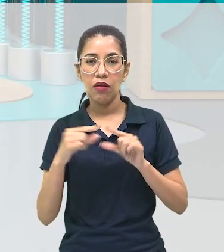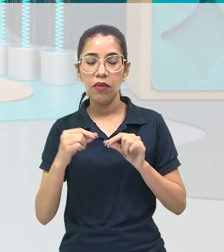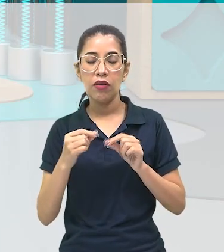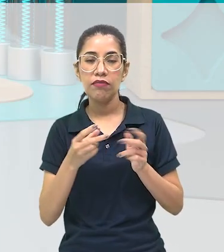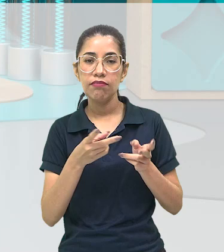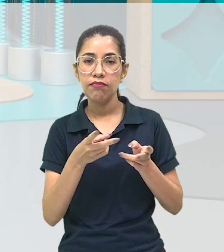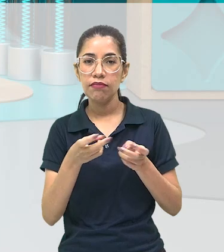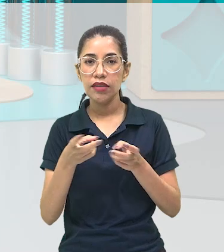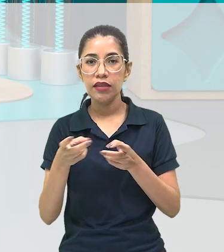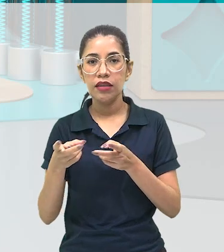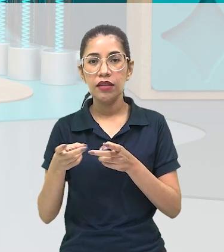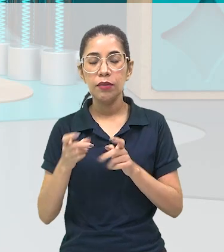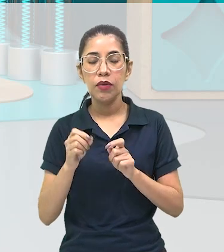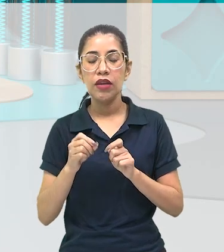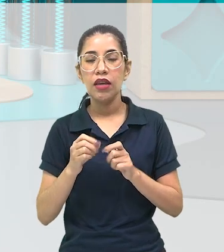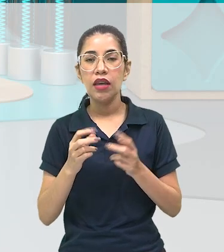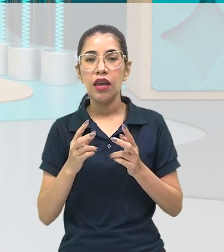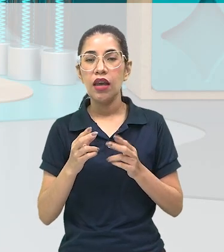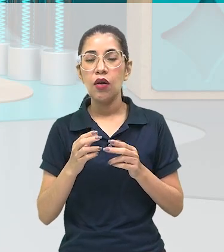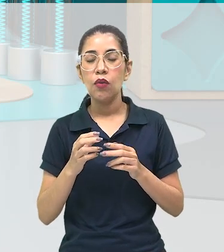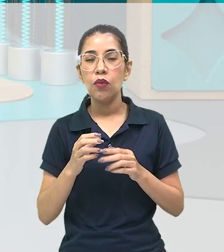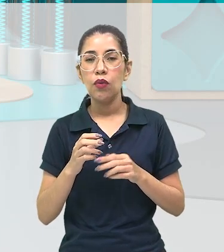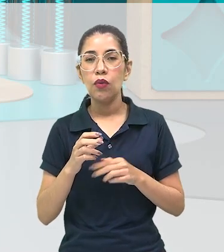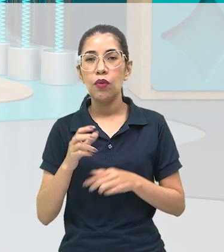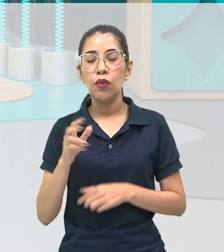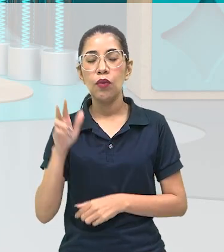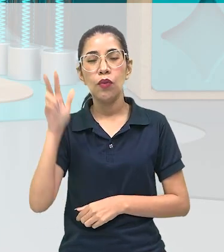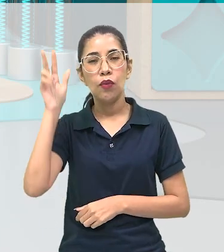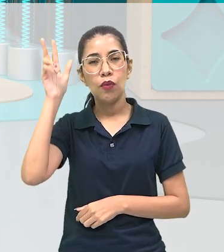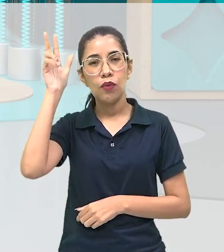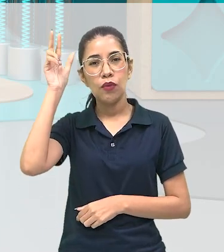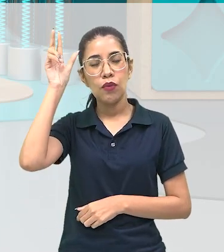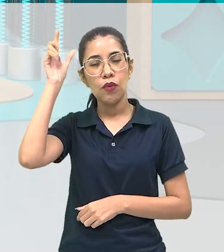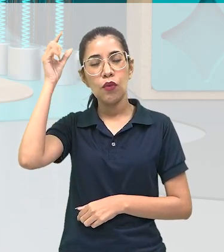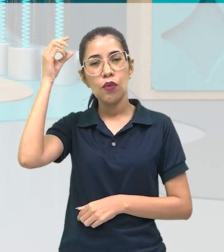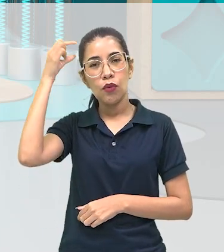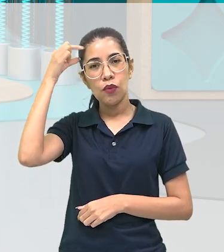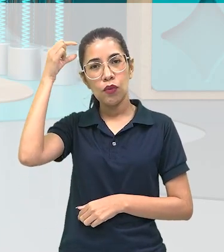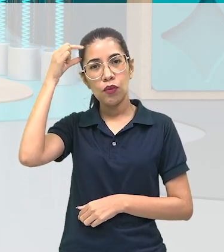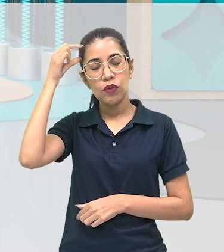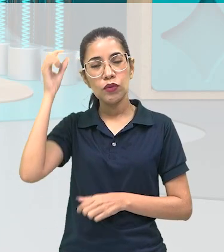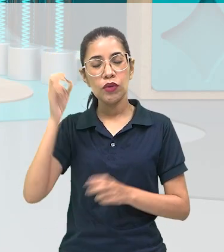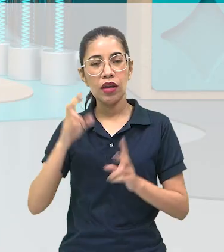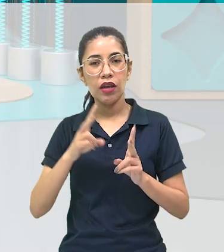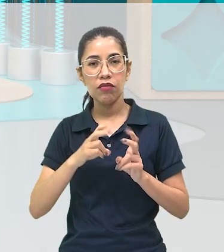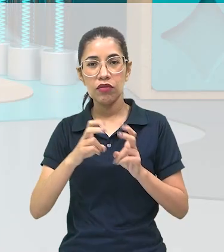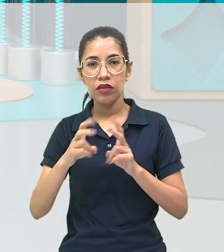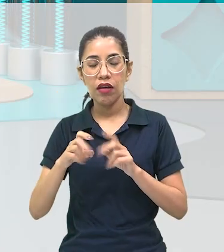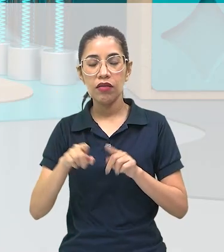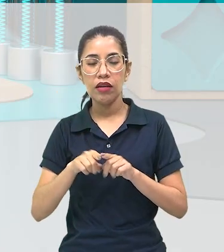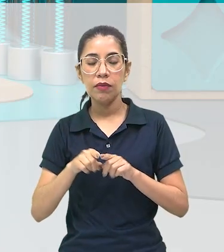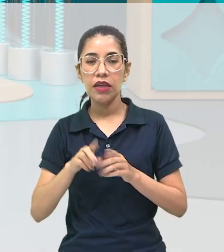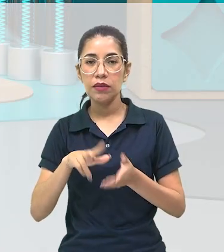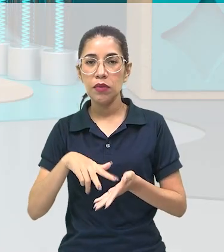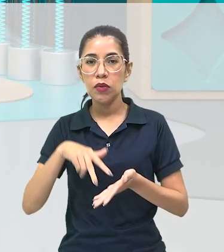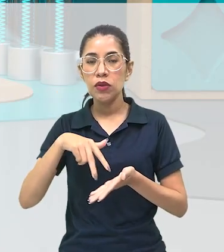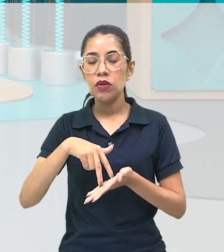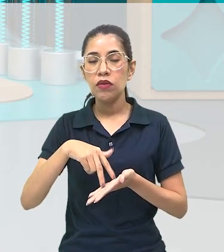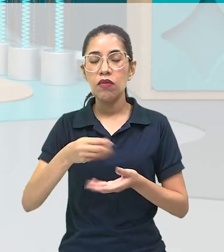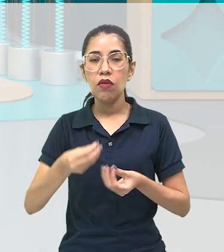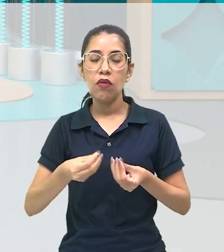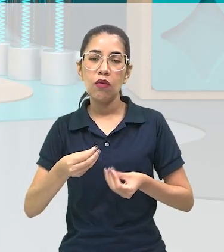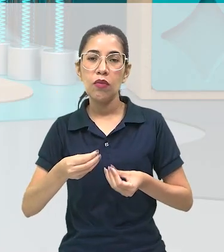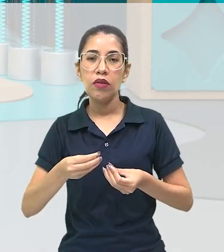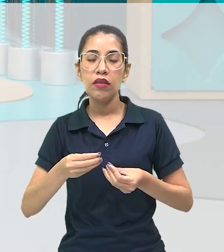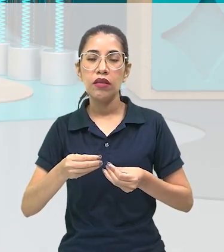observavam dos ursos, né, lutando um contra o outro. Então, eles se colocavam em pé, primeiramente, se posicionavam